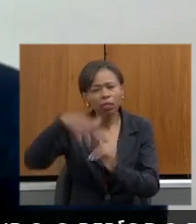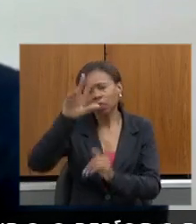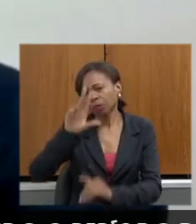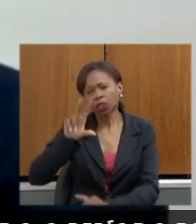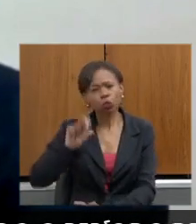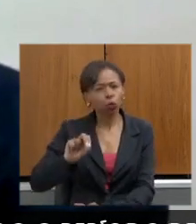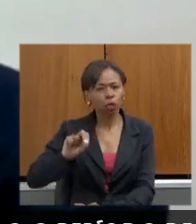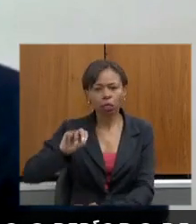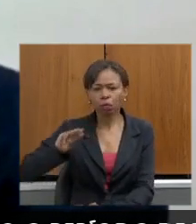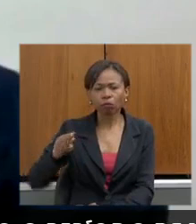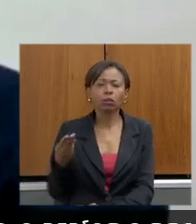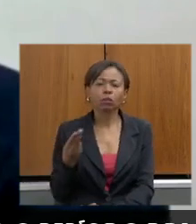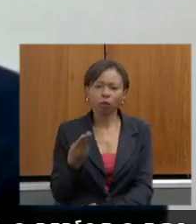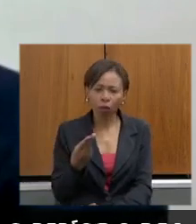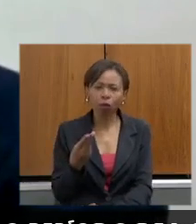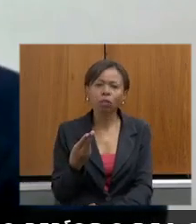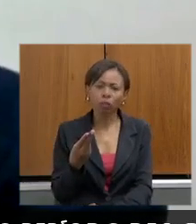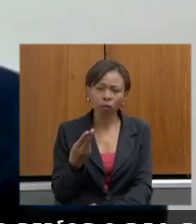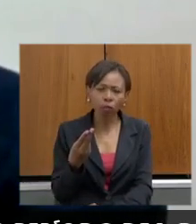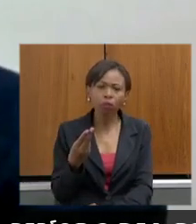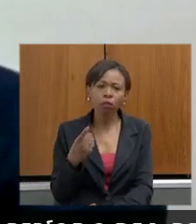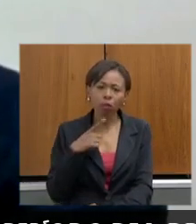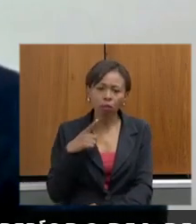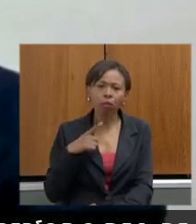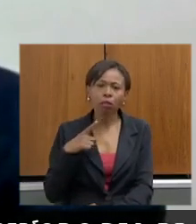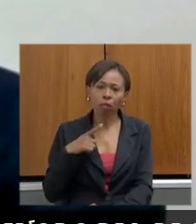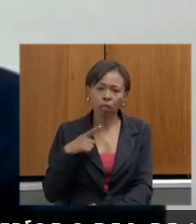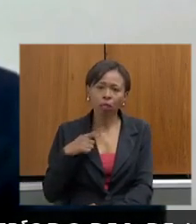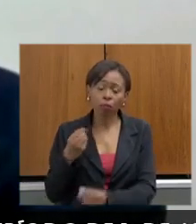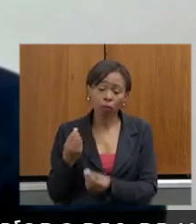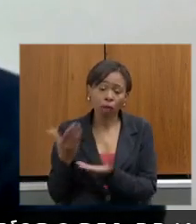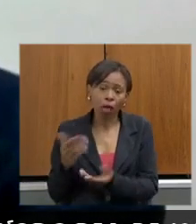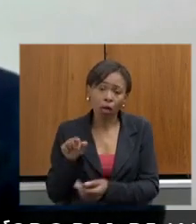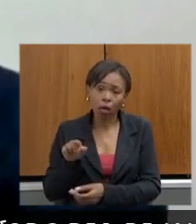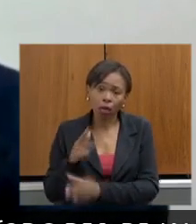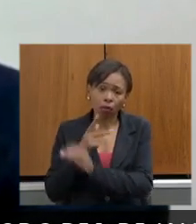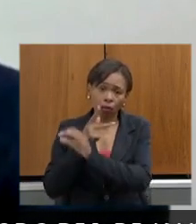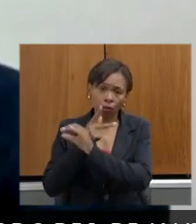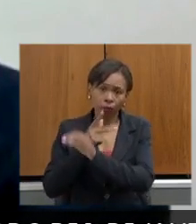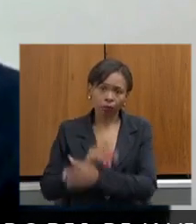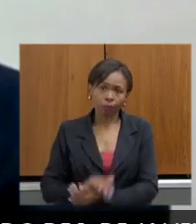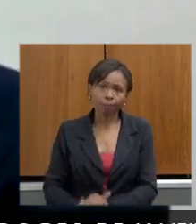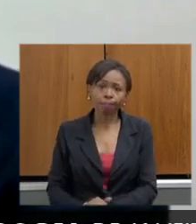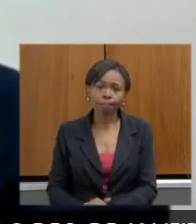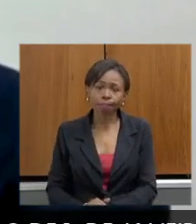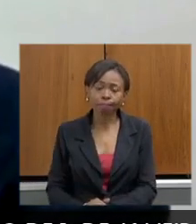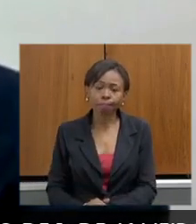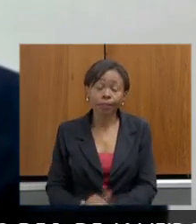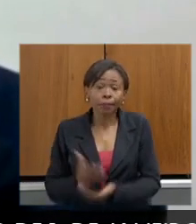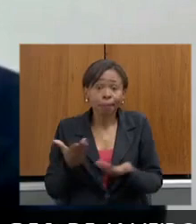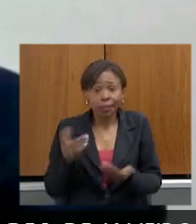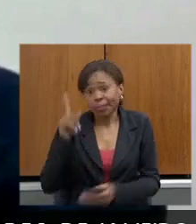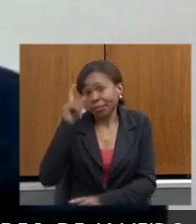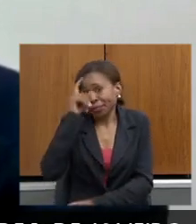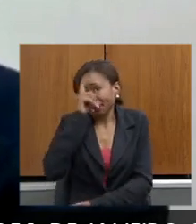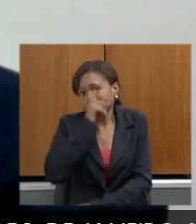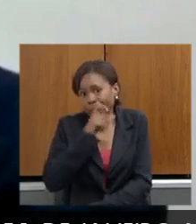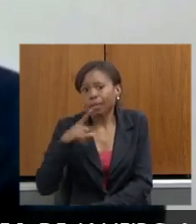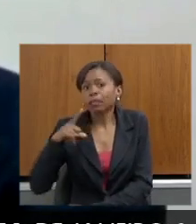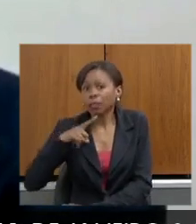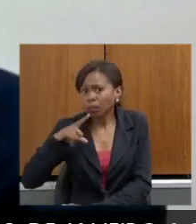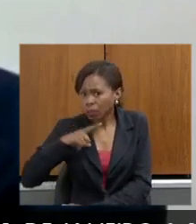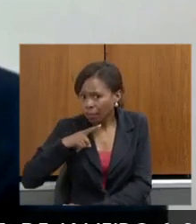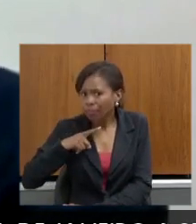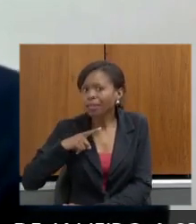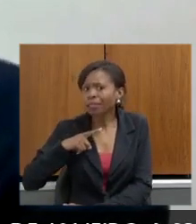50 milhões para serem trabalhados pela Polícia Civil nós estamos tendo dificuldades Eu